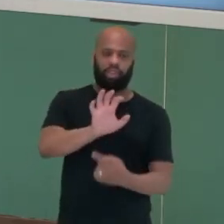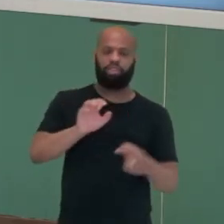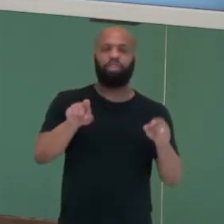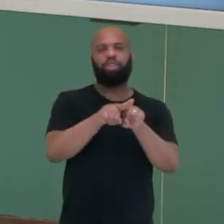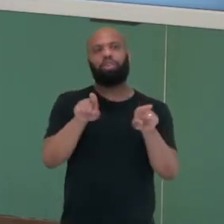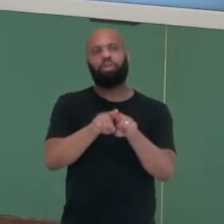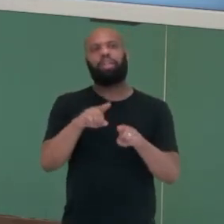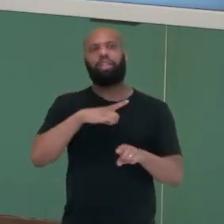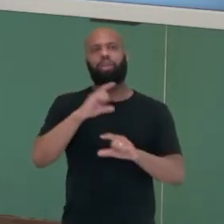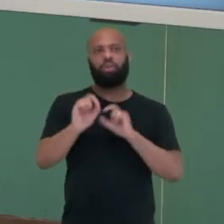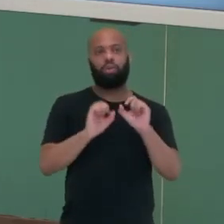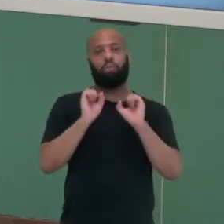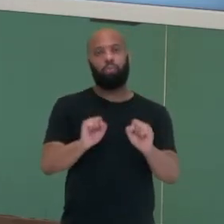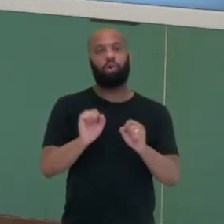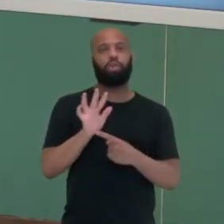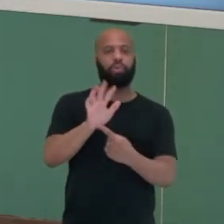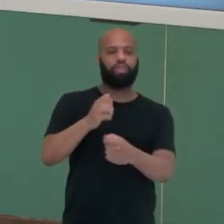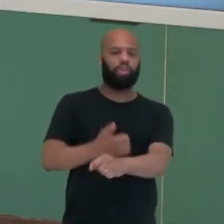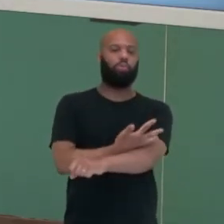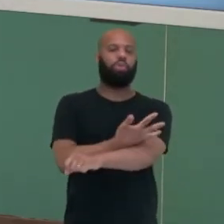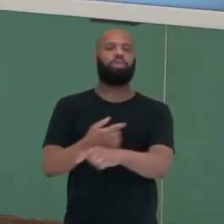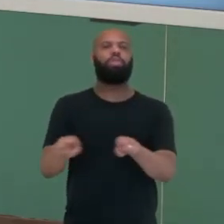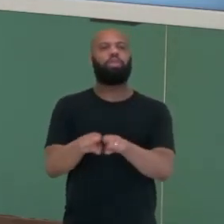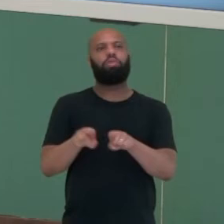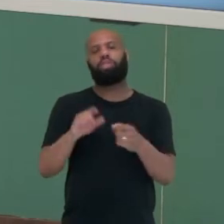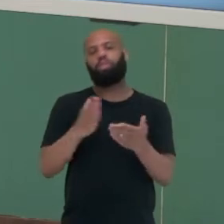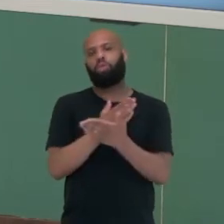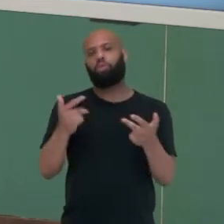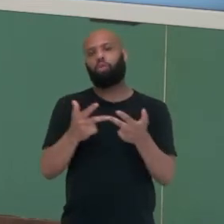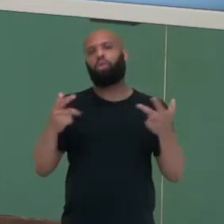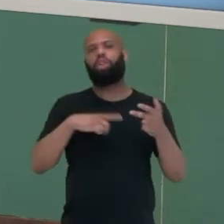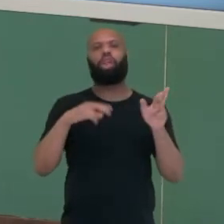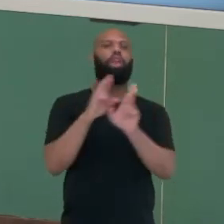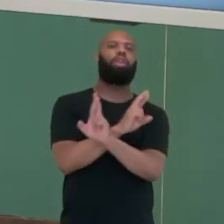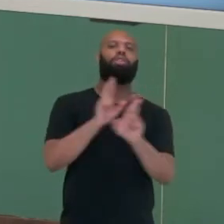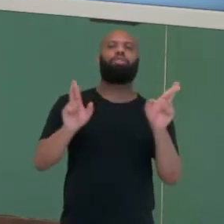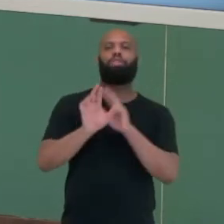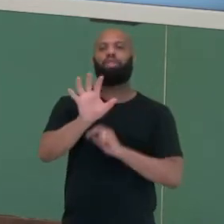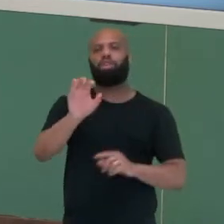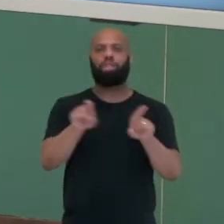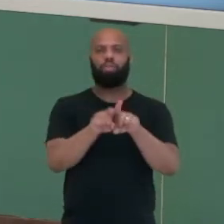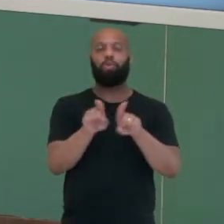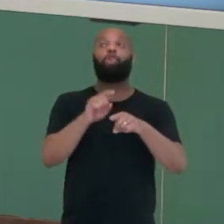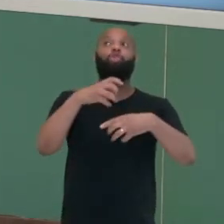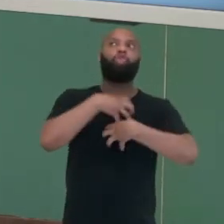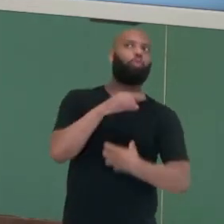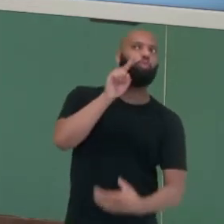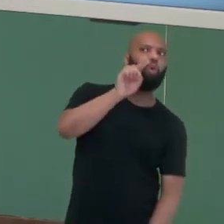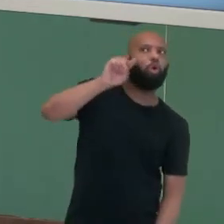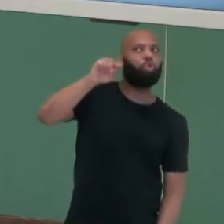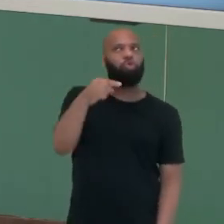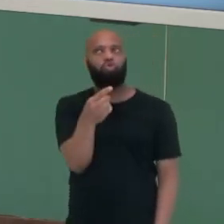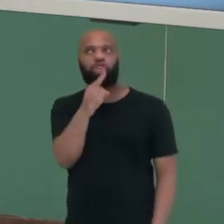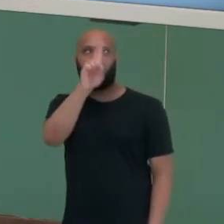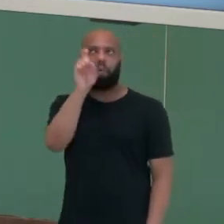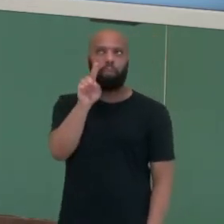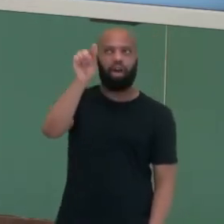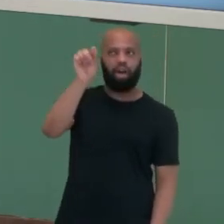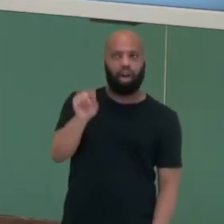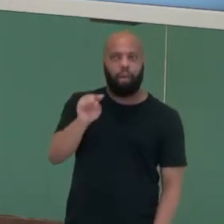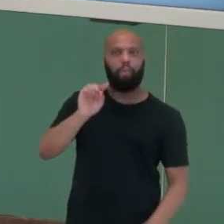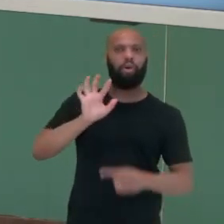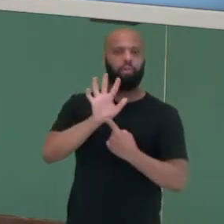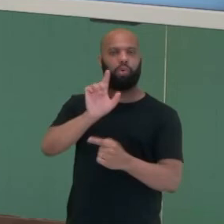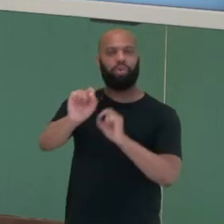Também, eventualmente, pode demonstrar emoção, alguma coisa nesse sentido, demonstrar pelas pontuações ali o sentimento daquela